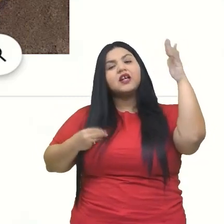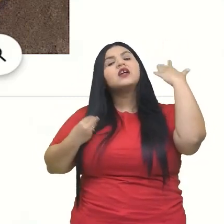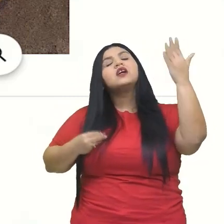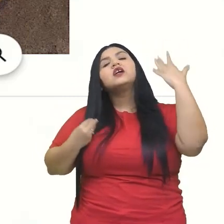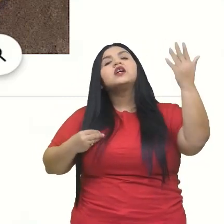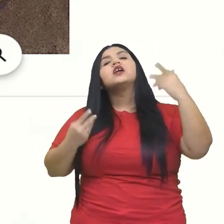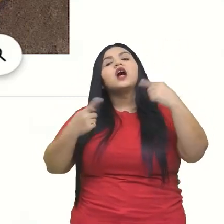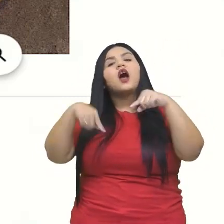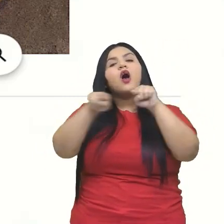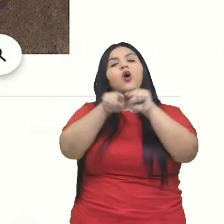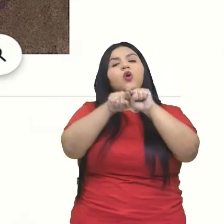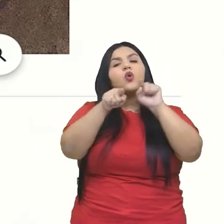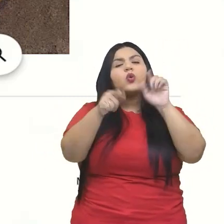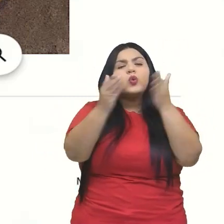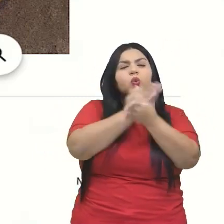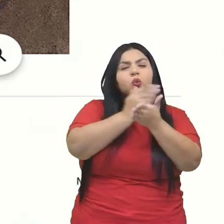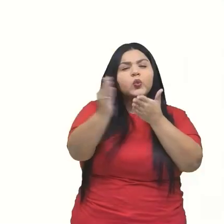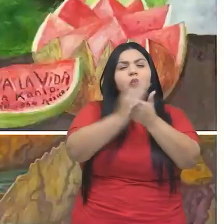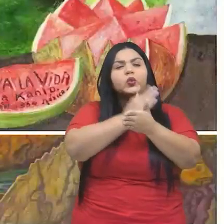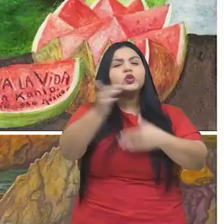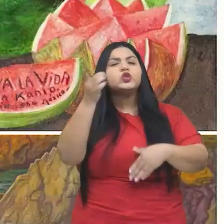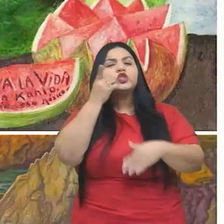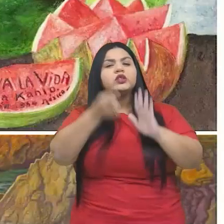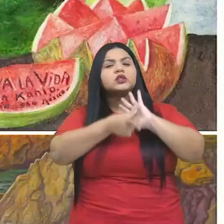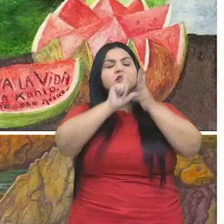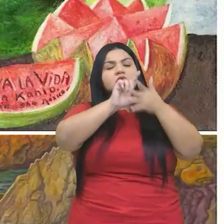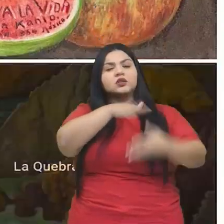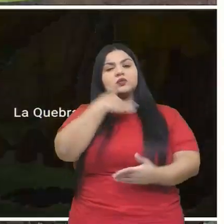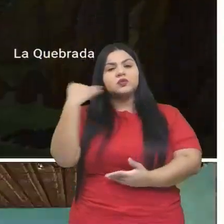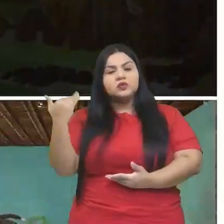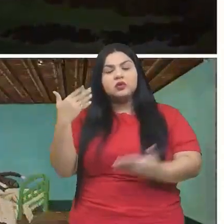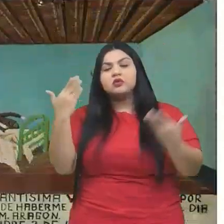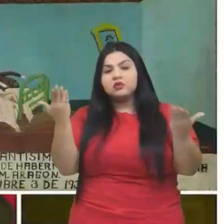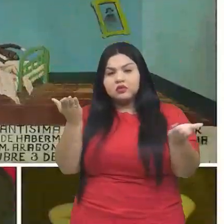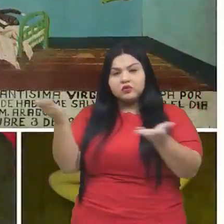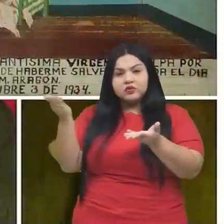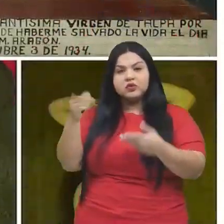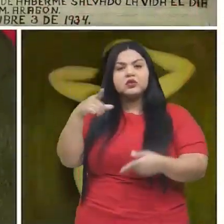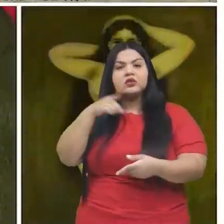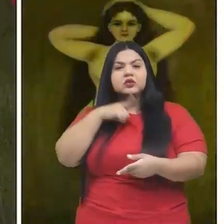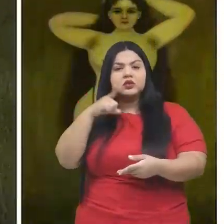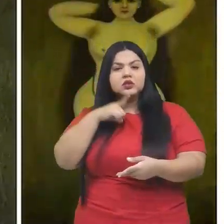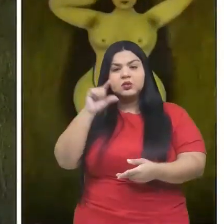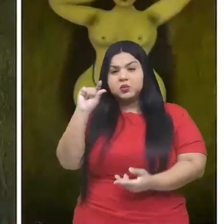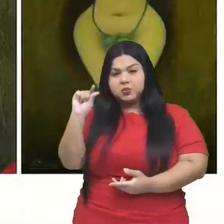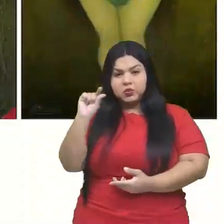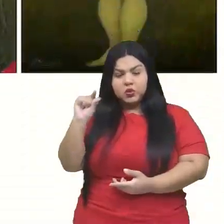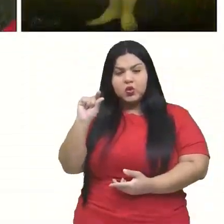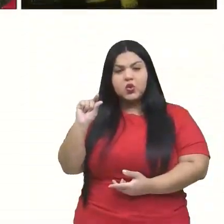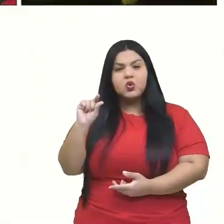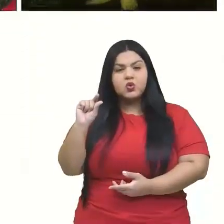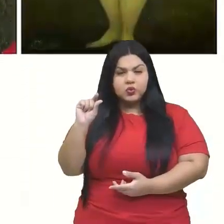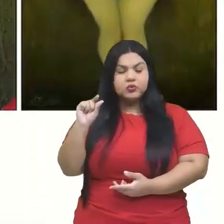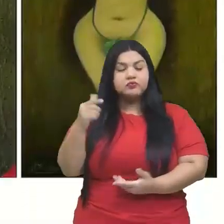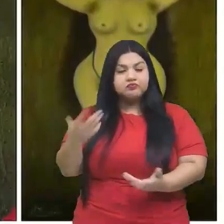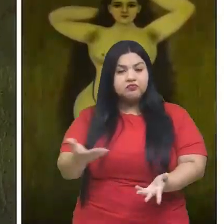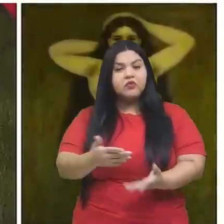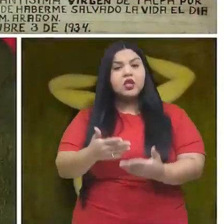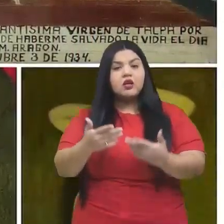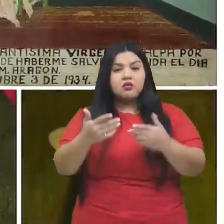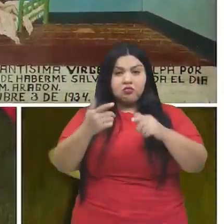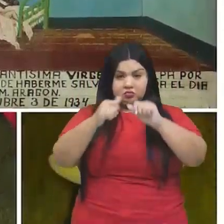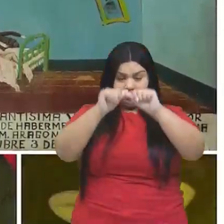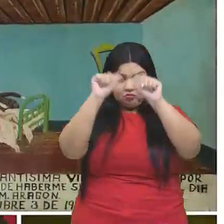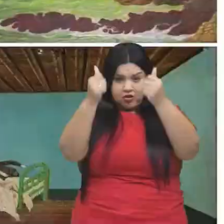alguns dias antes de falecer, né? Então, aqui você tem um pouco da obra dela, das obras, não